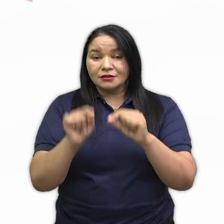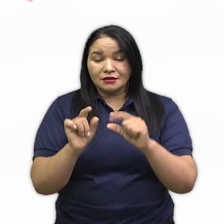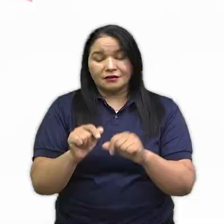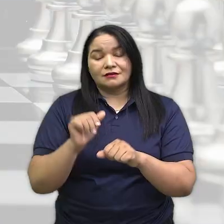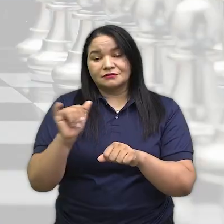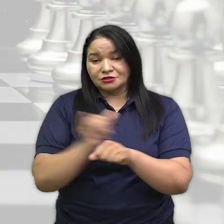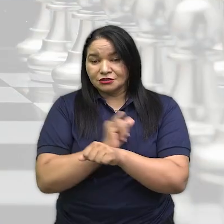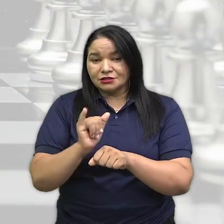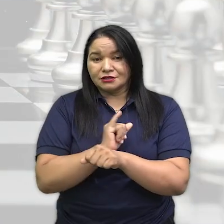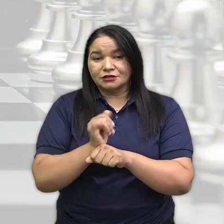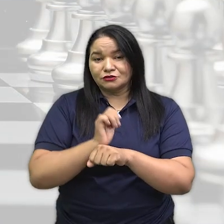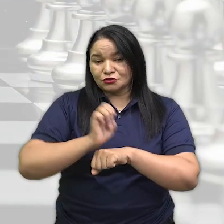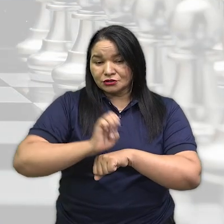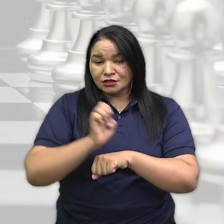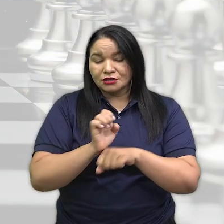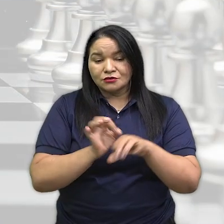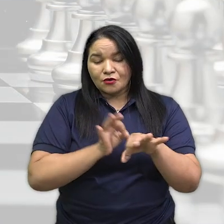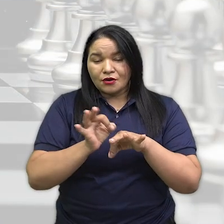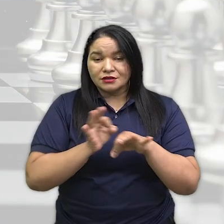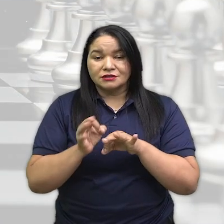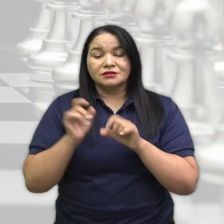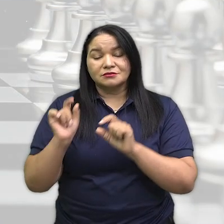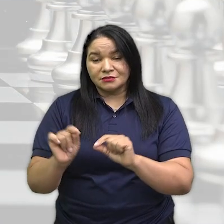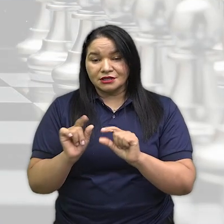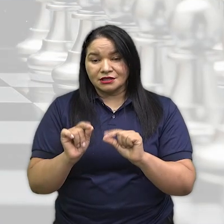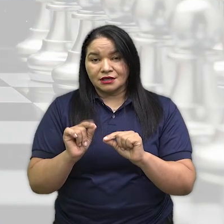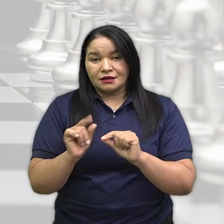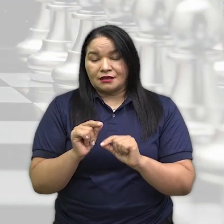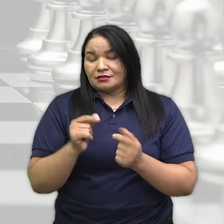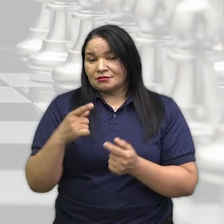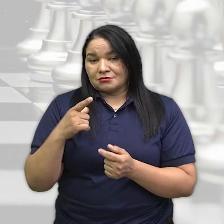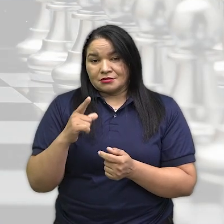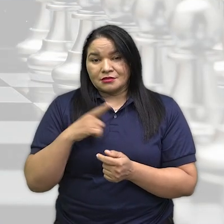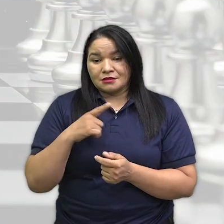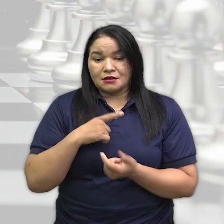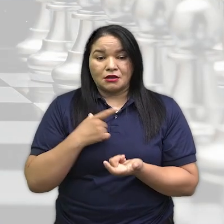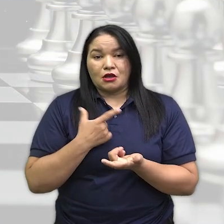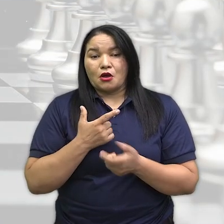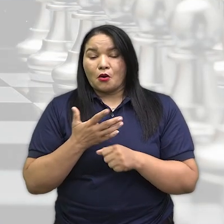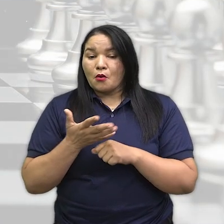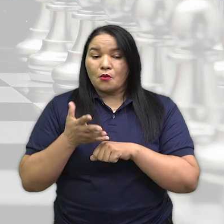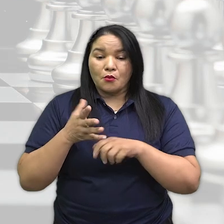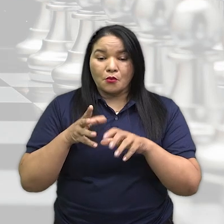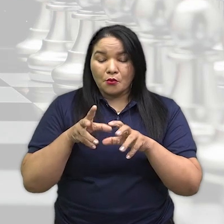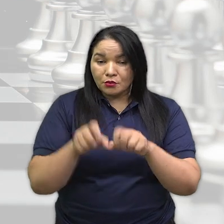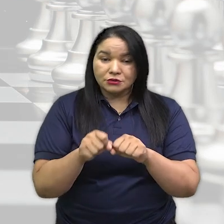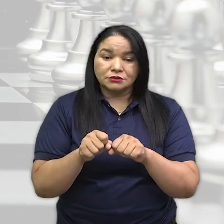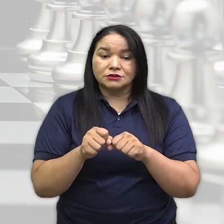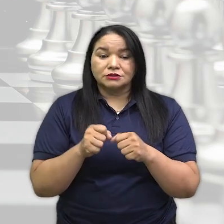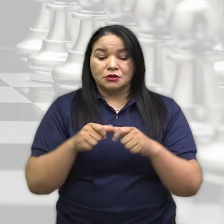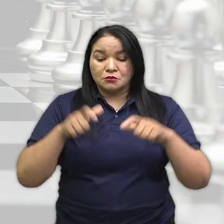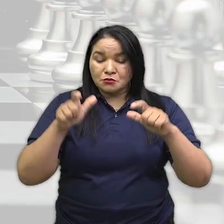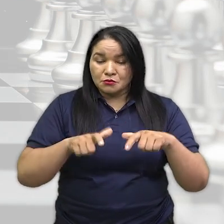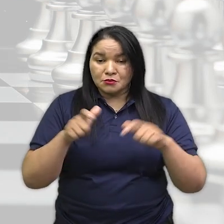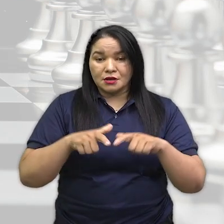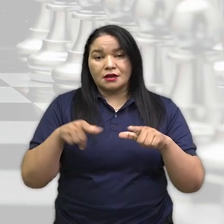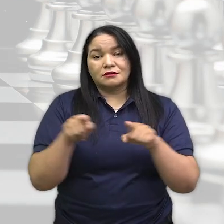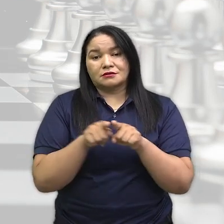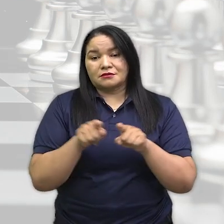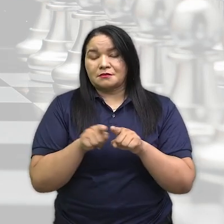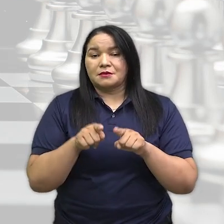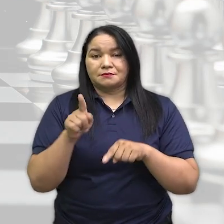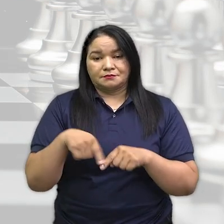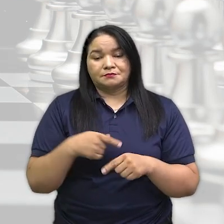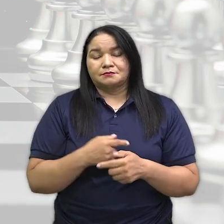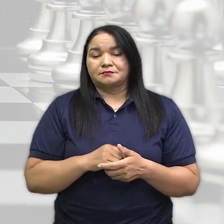ele elabora para que a gente tenha ali a conquista territorial, a conquista de recursos naturais. É basicamente isso que